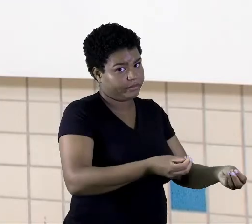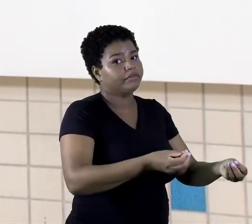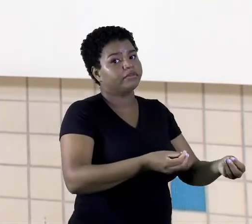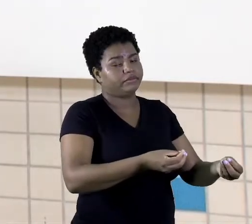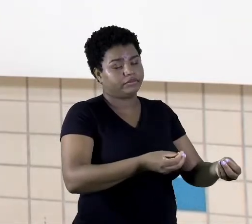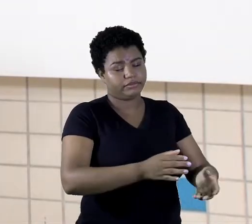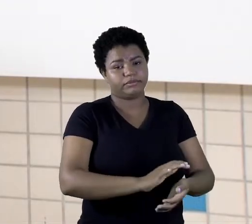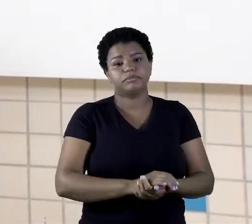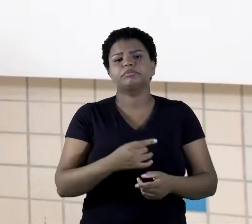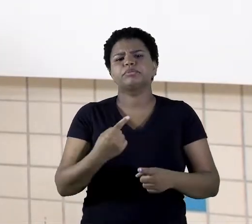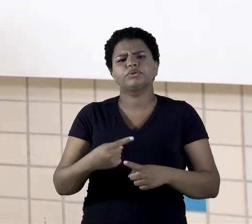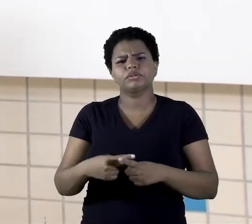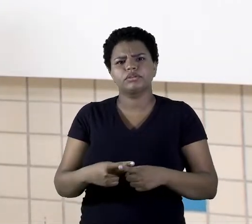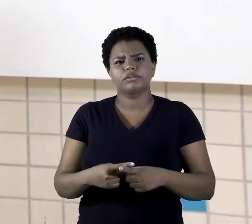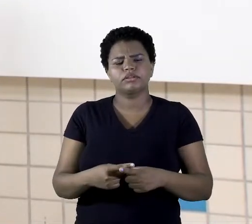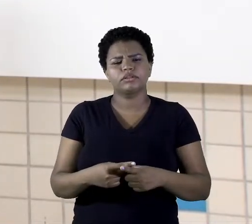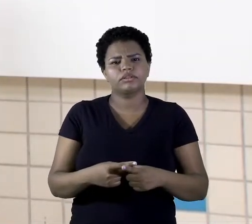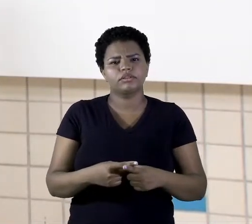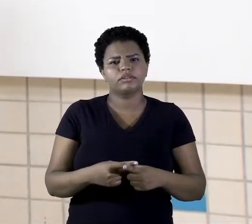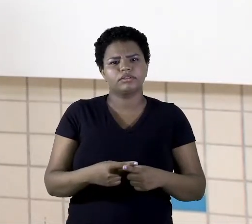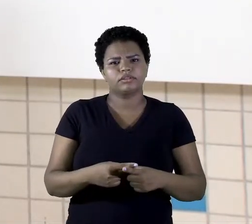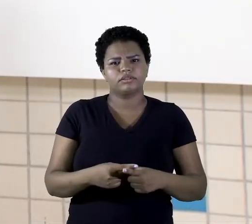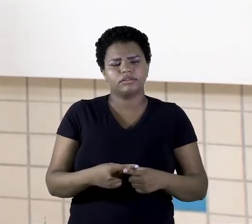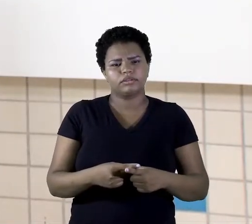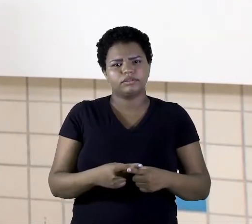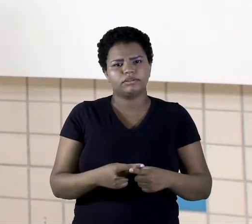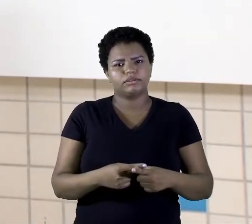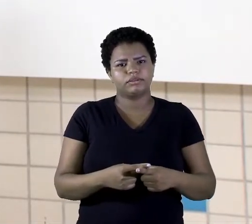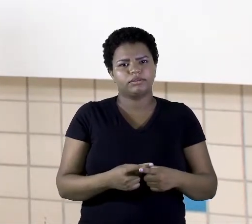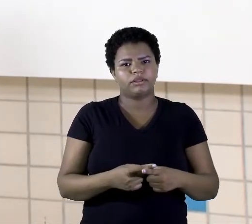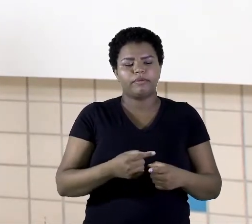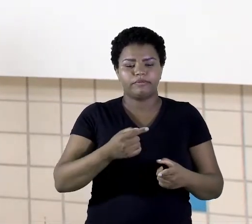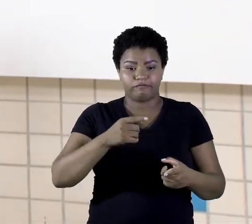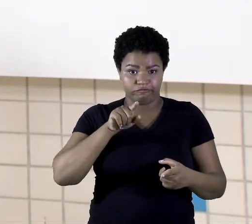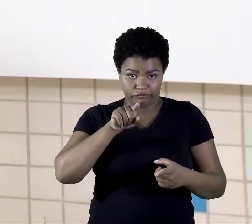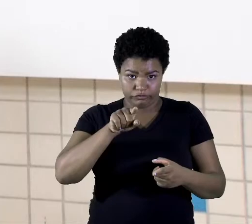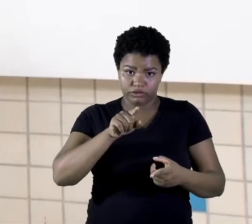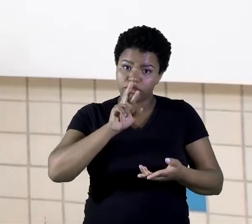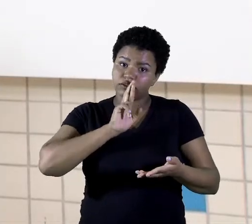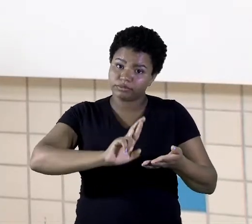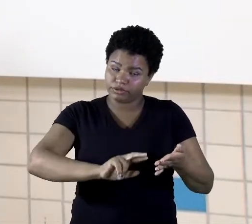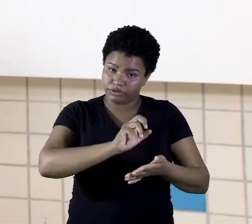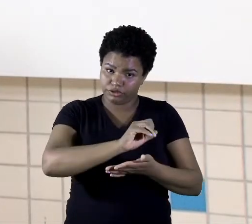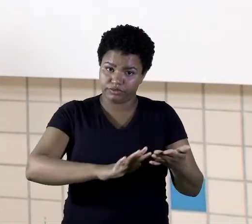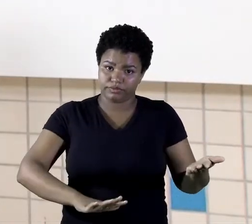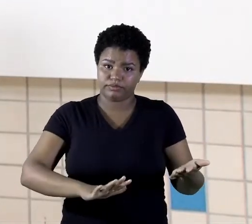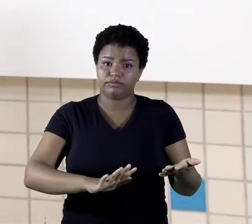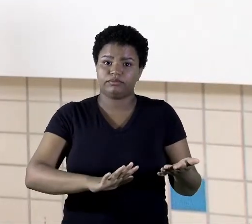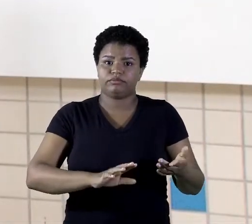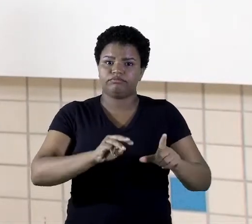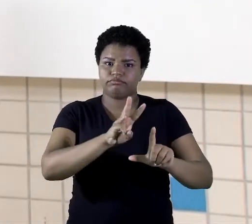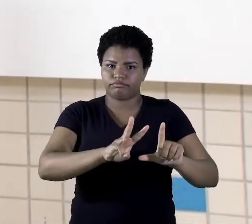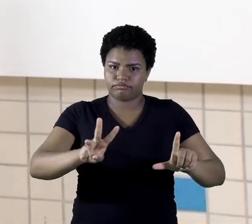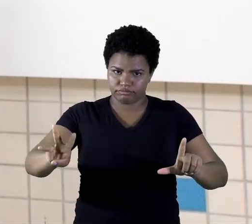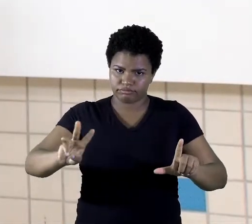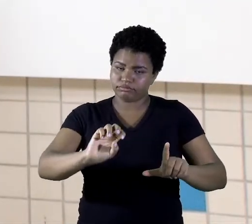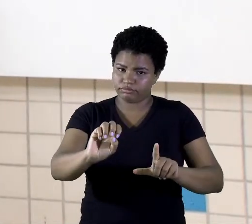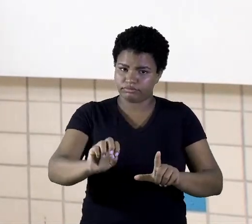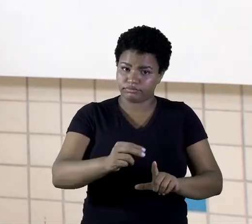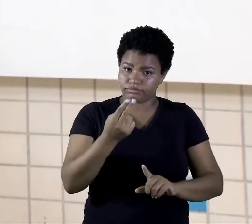acessando a plataforma Palmas Homeschool para responder as atividades. Se você não